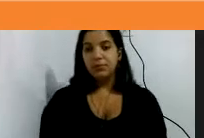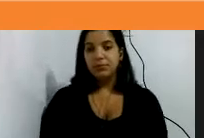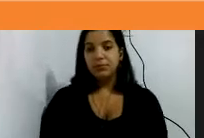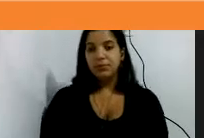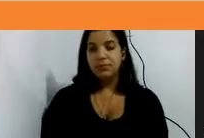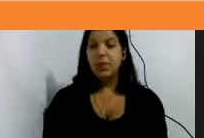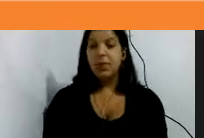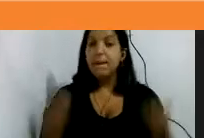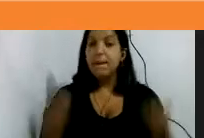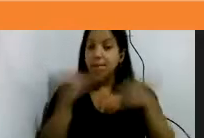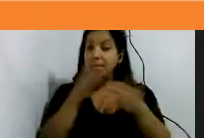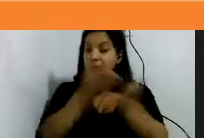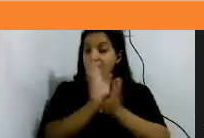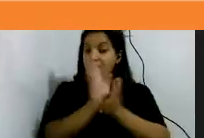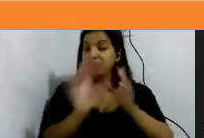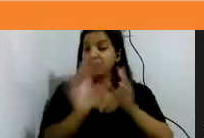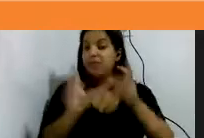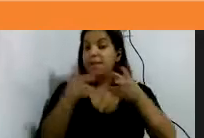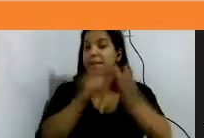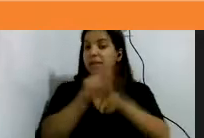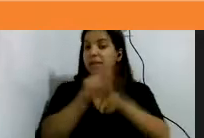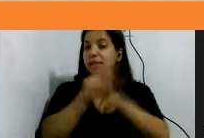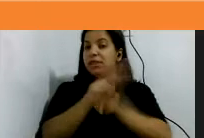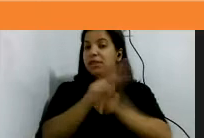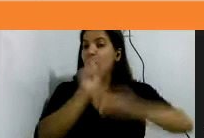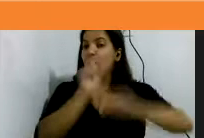Prova direta, a gente detecta o quê?